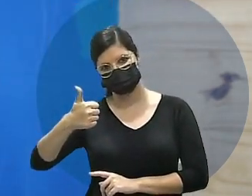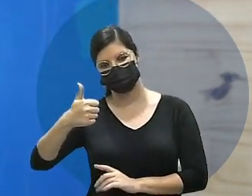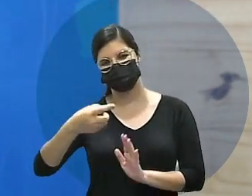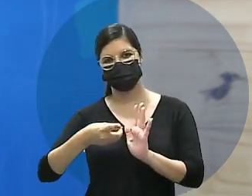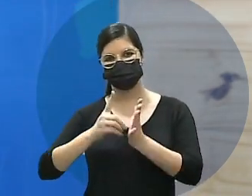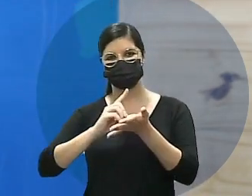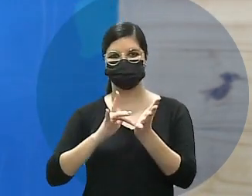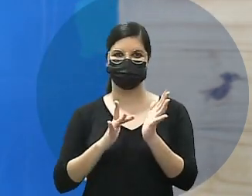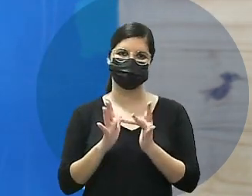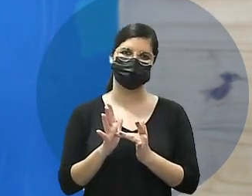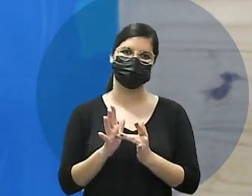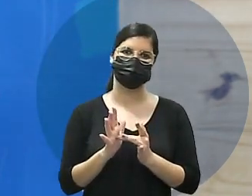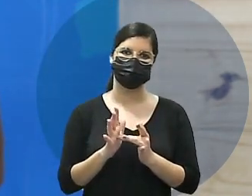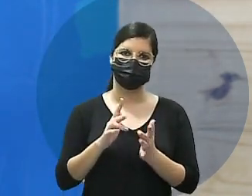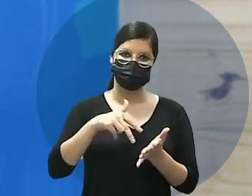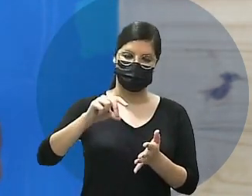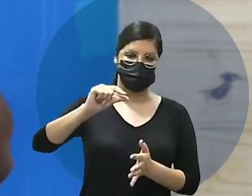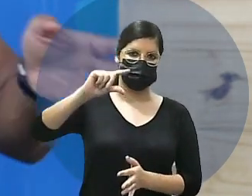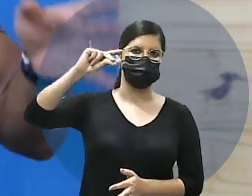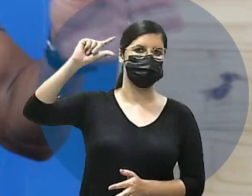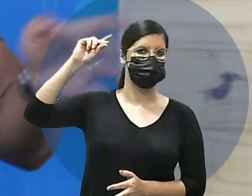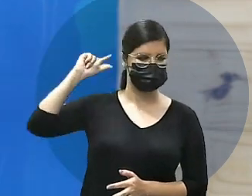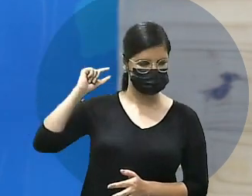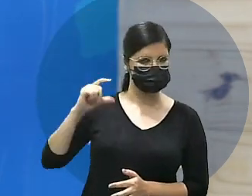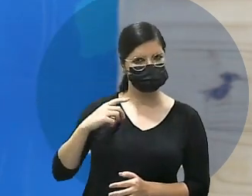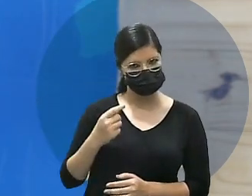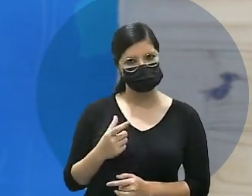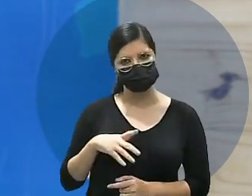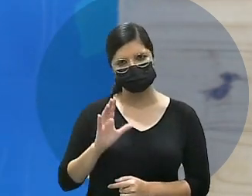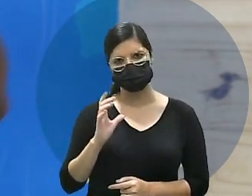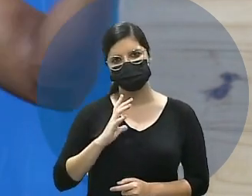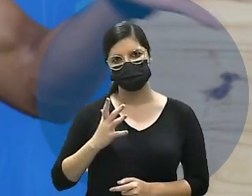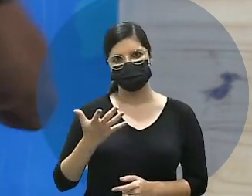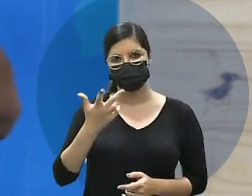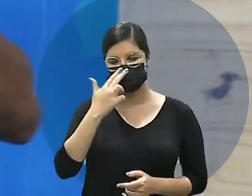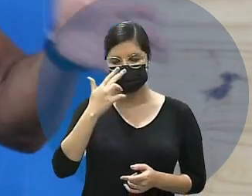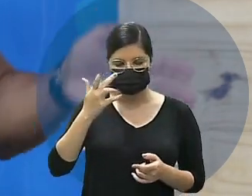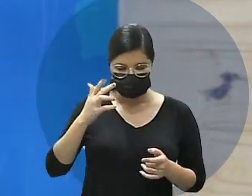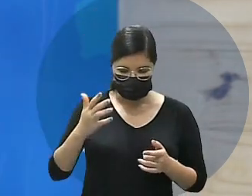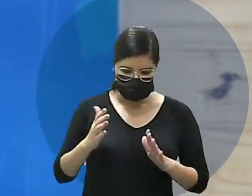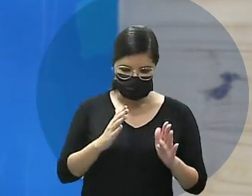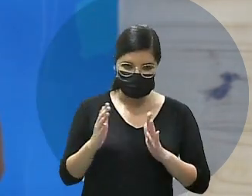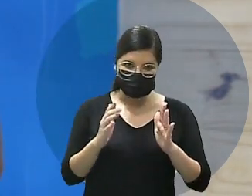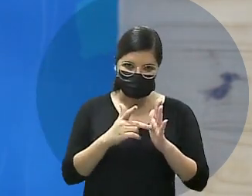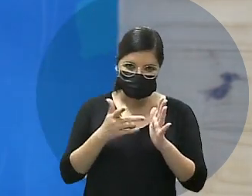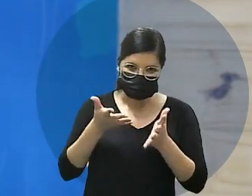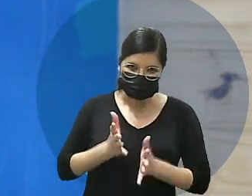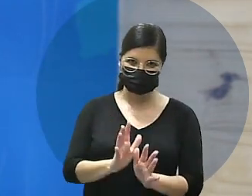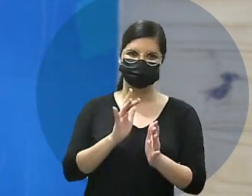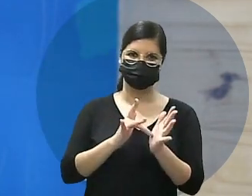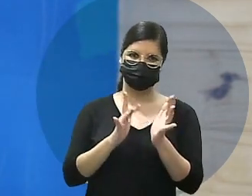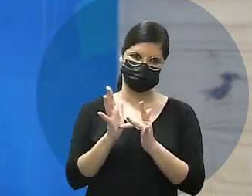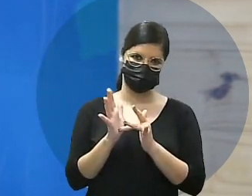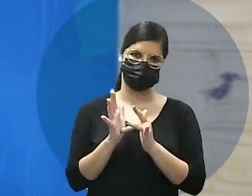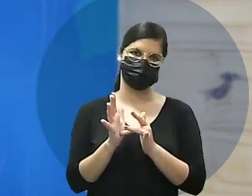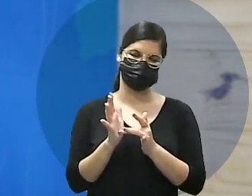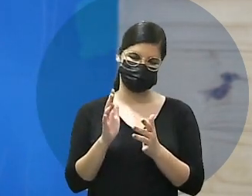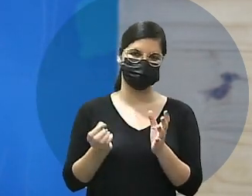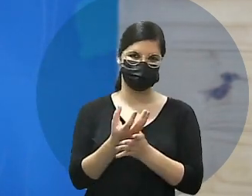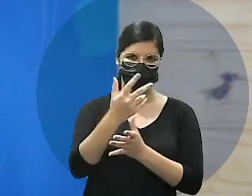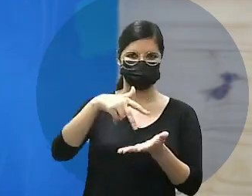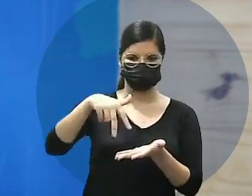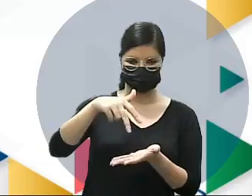o tempo que nós temos depois do nascimento de Cristo Então tava meio que Nascimento literalmente no meio e da existência